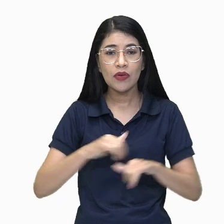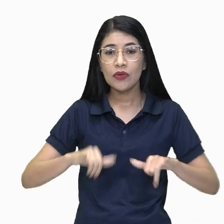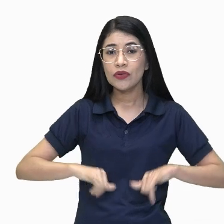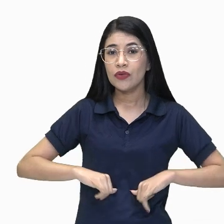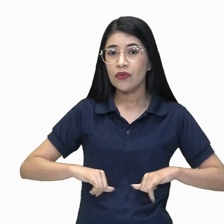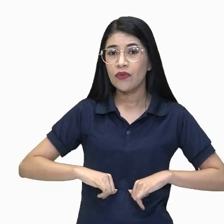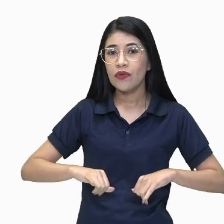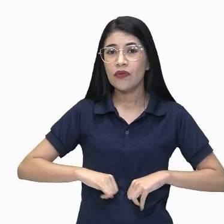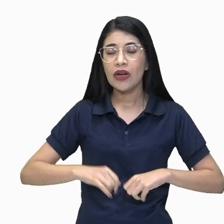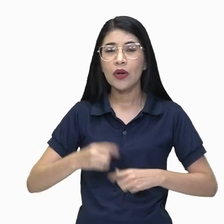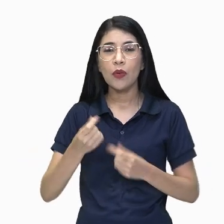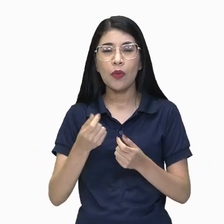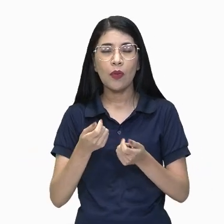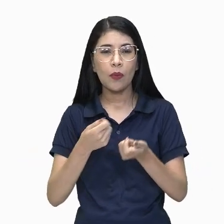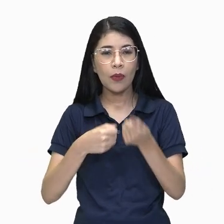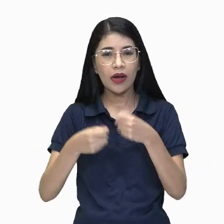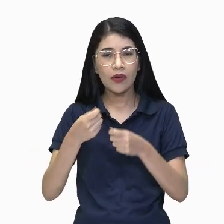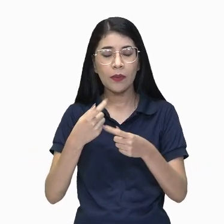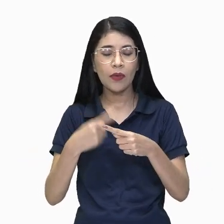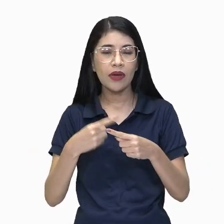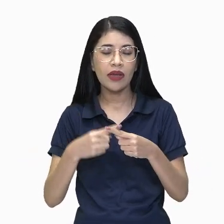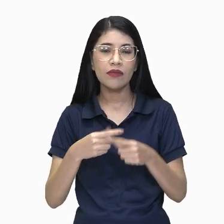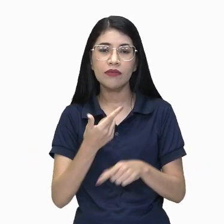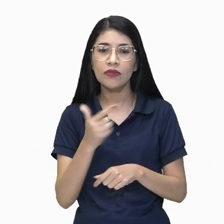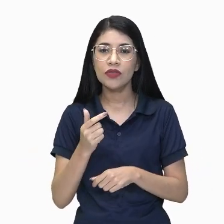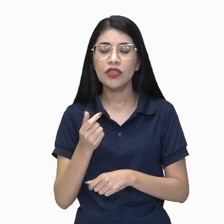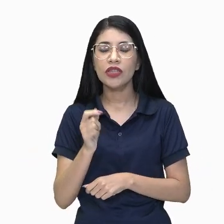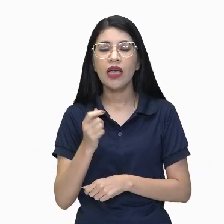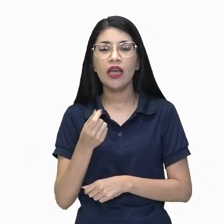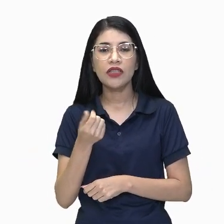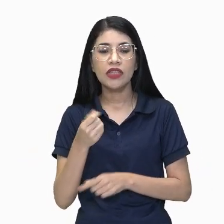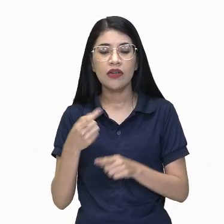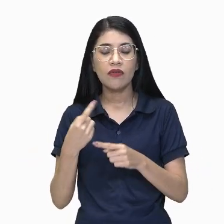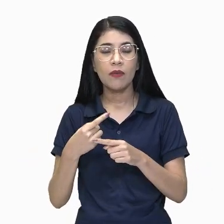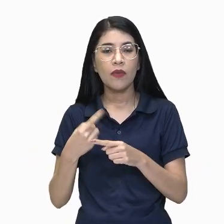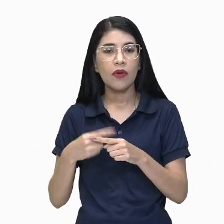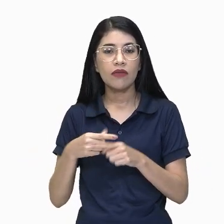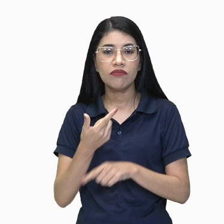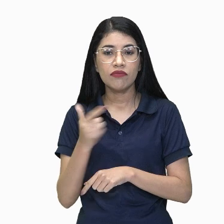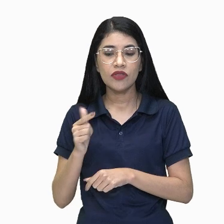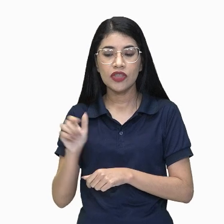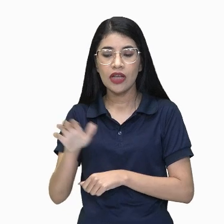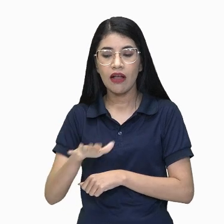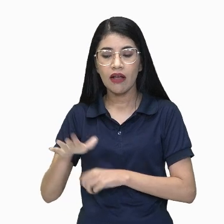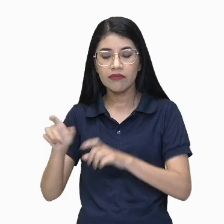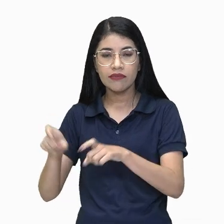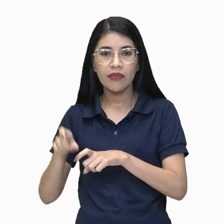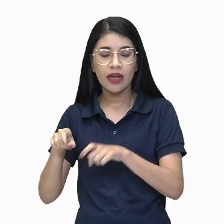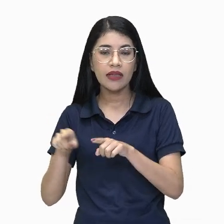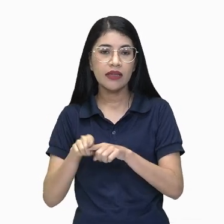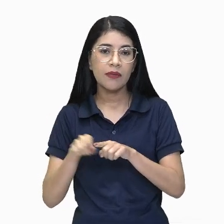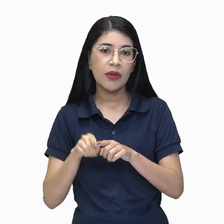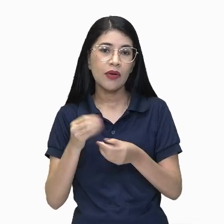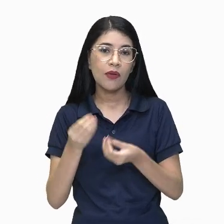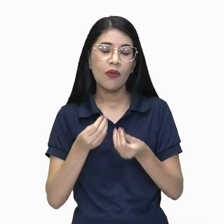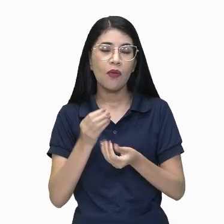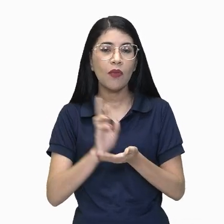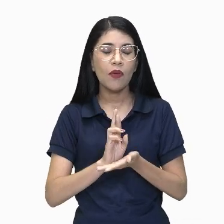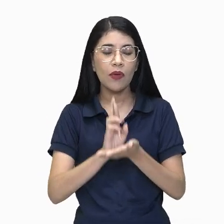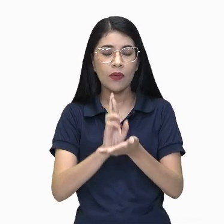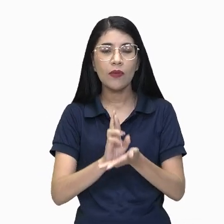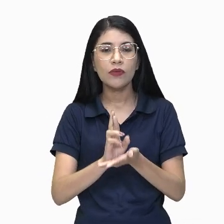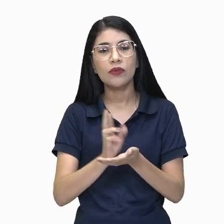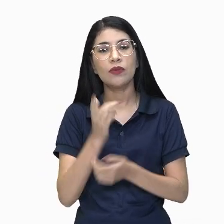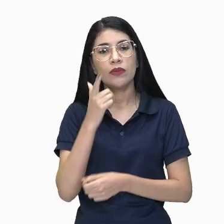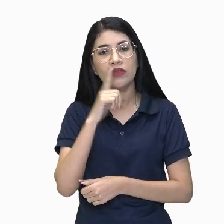dificuldades financeiras extremas, sem acesso a terras ou recursos para sustentar sua família. Então, o